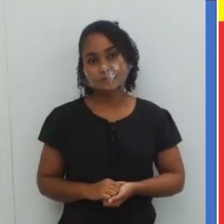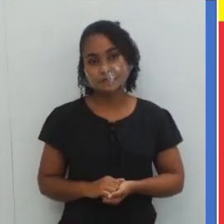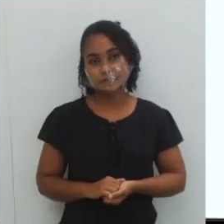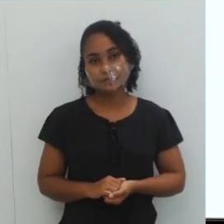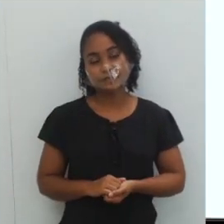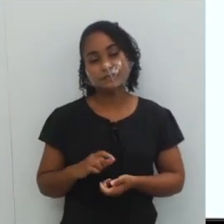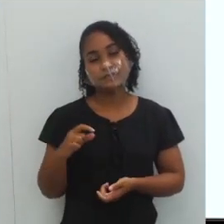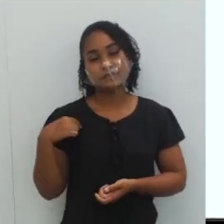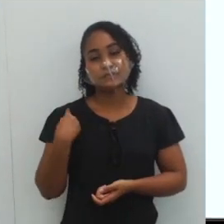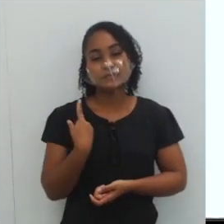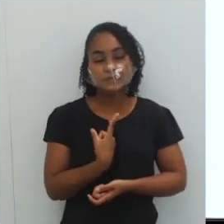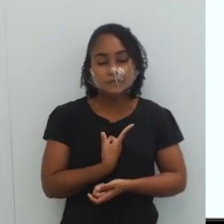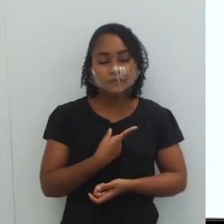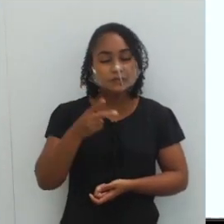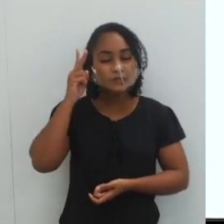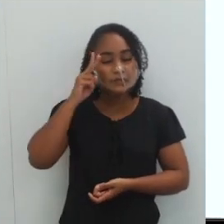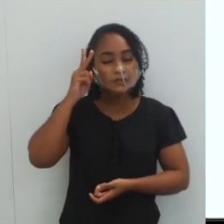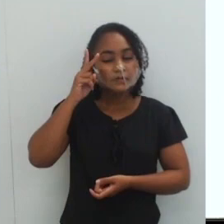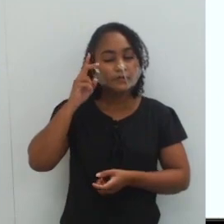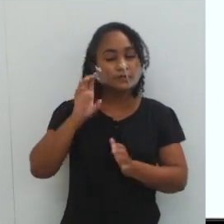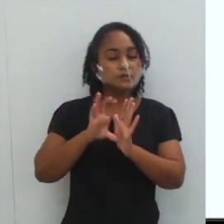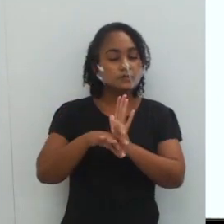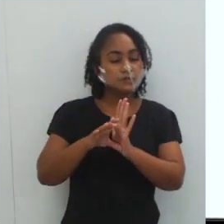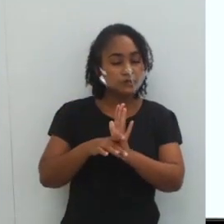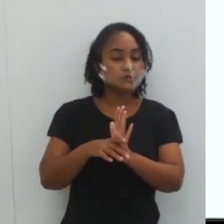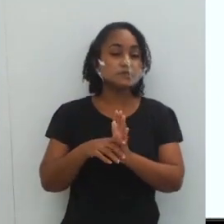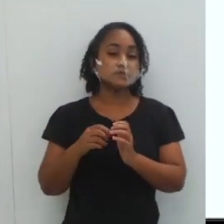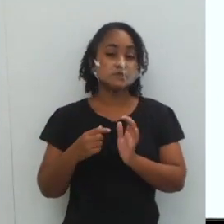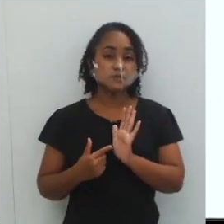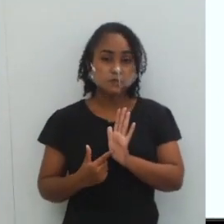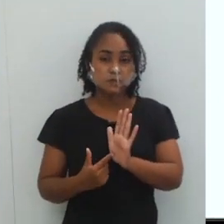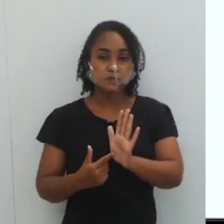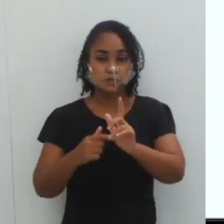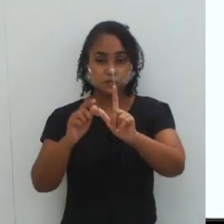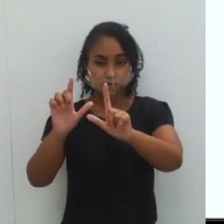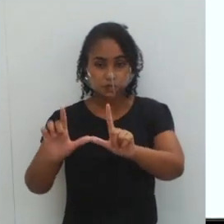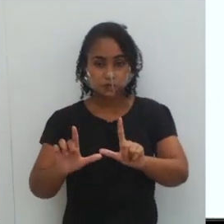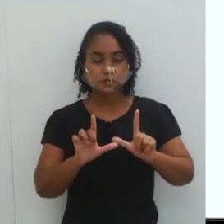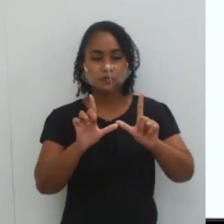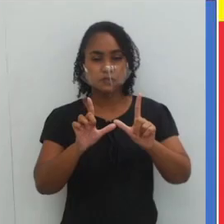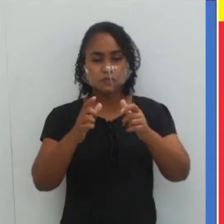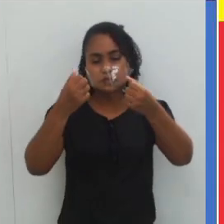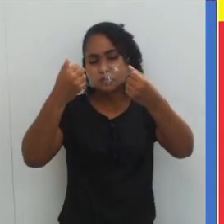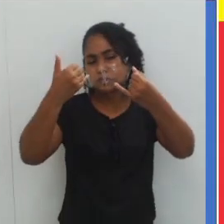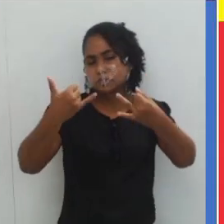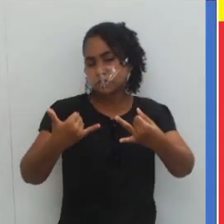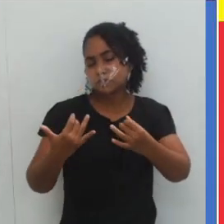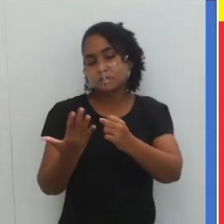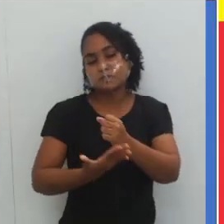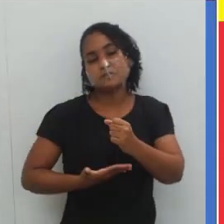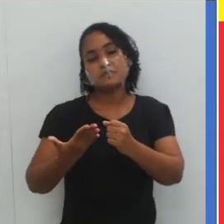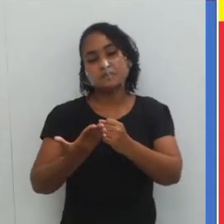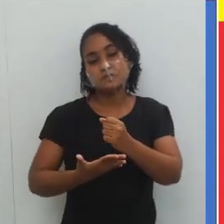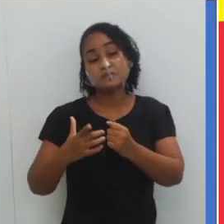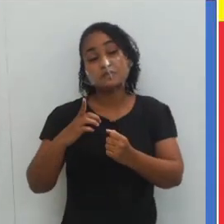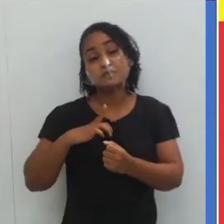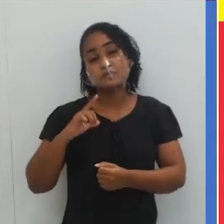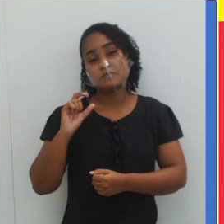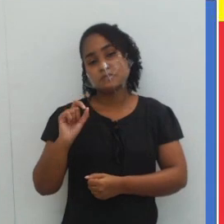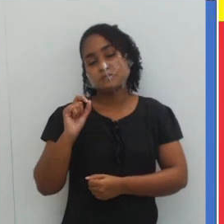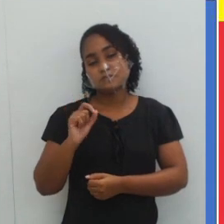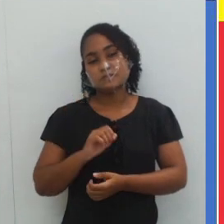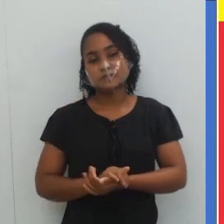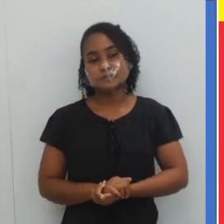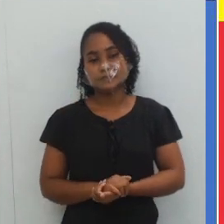memórias. Para a gente resgatar alguns conceitos, eu trouxe para vocês no slide uma explicação bem básica. A gente